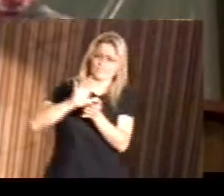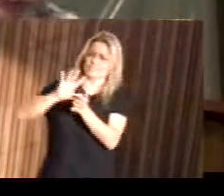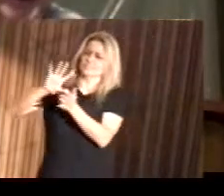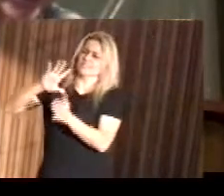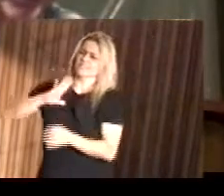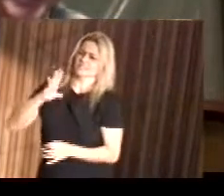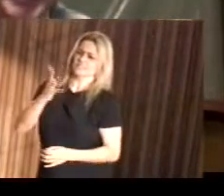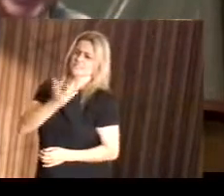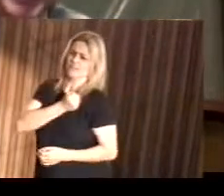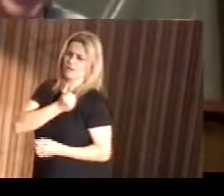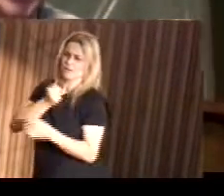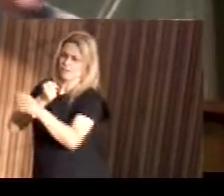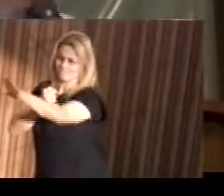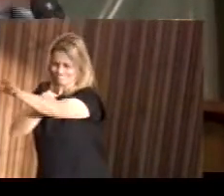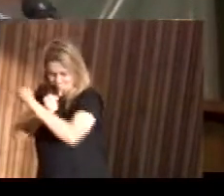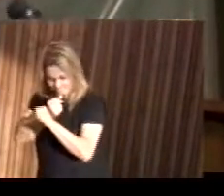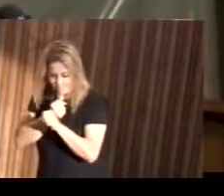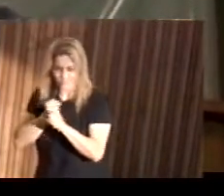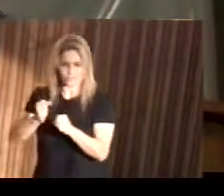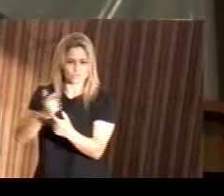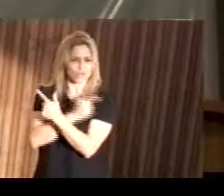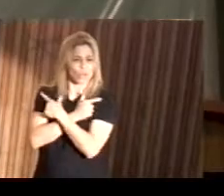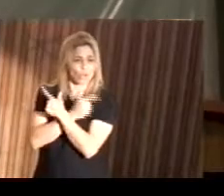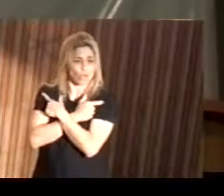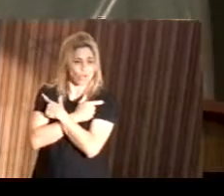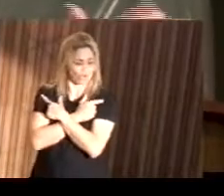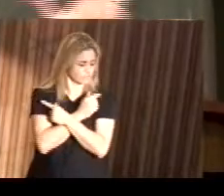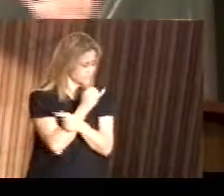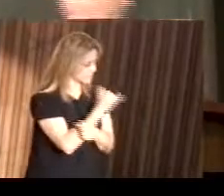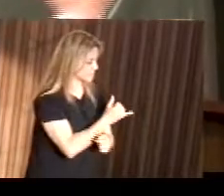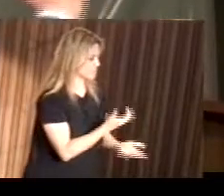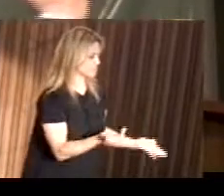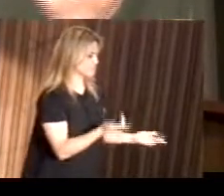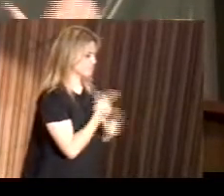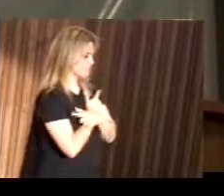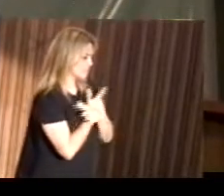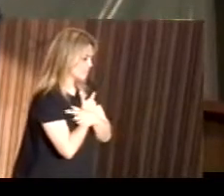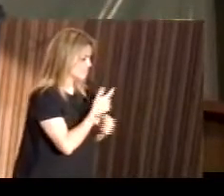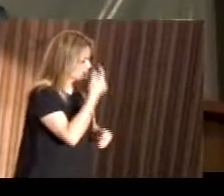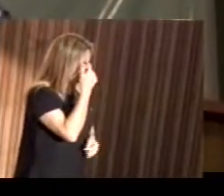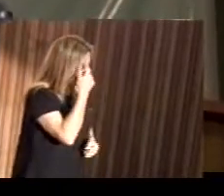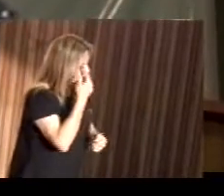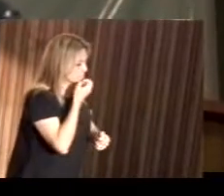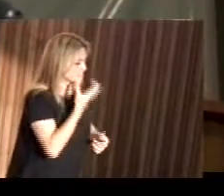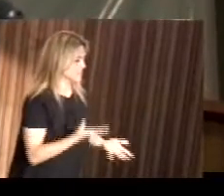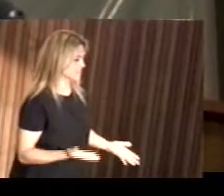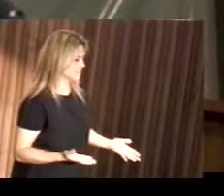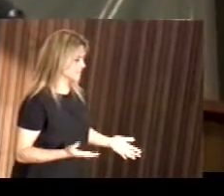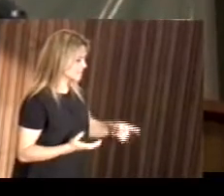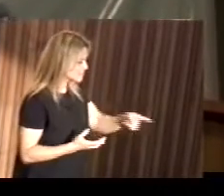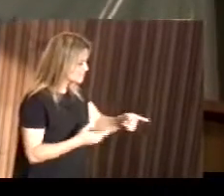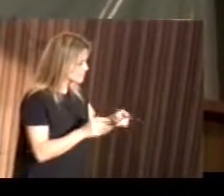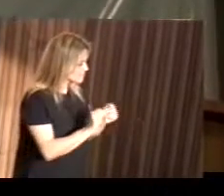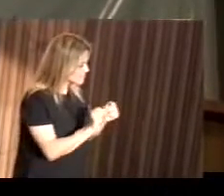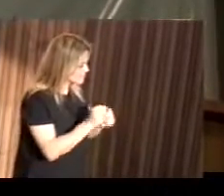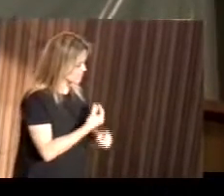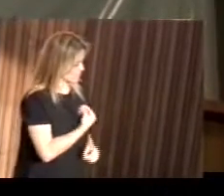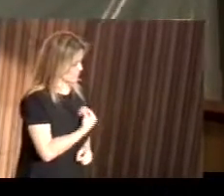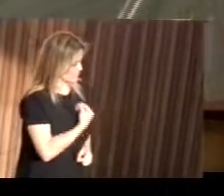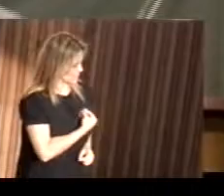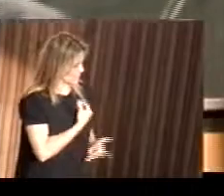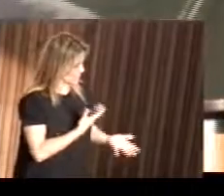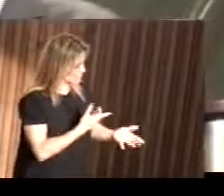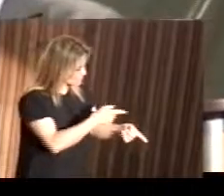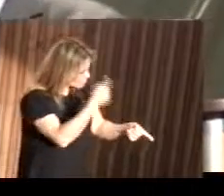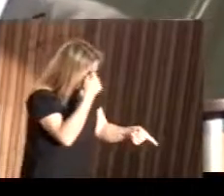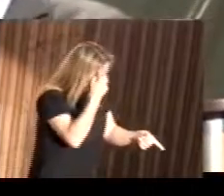devolve tudo para ele, e diz: Ló, pensa bem o que você vai fazer com a tua vida. Pensa bem para onde